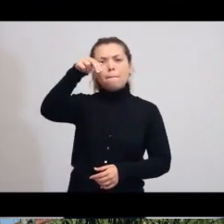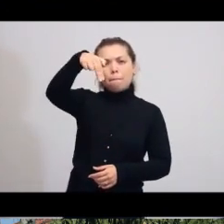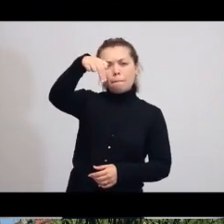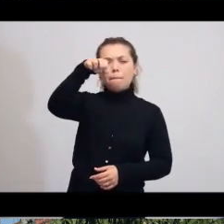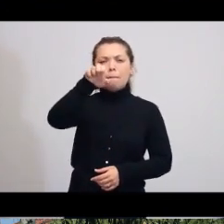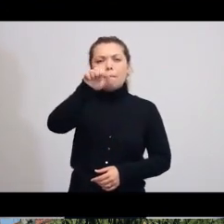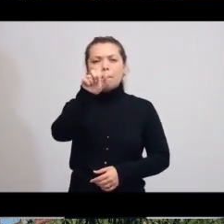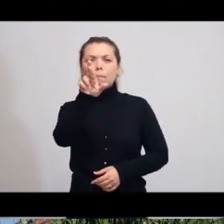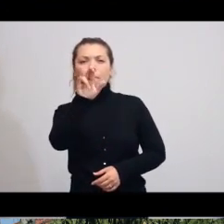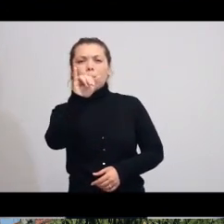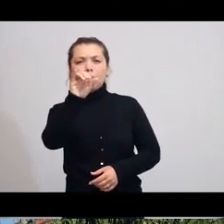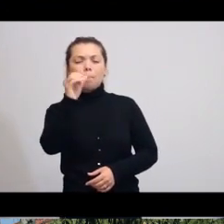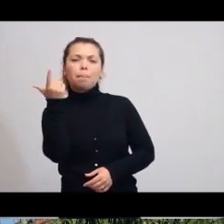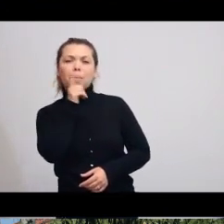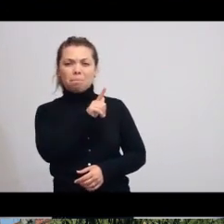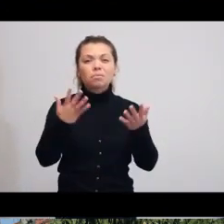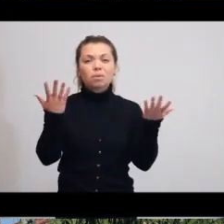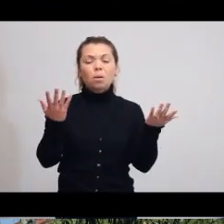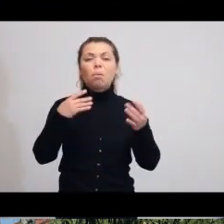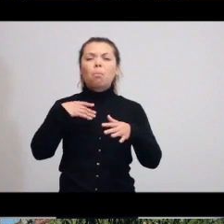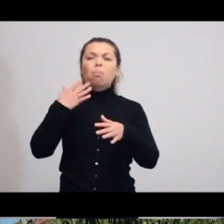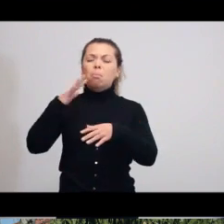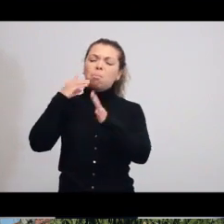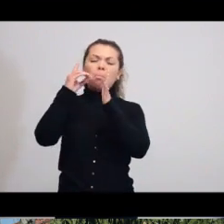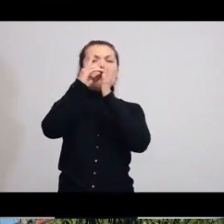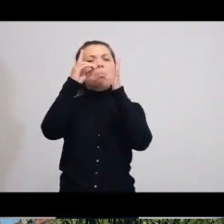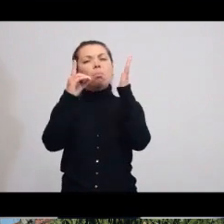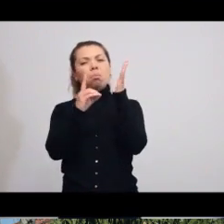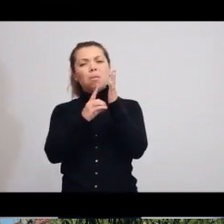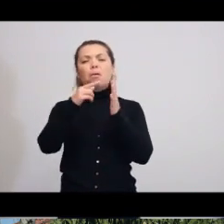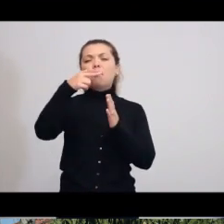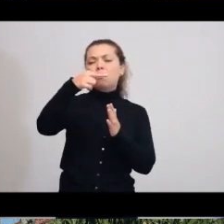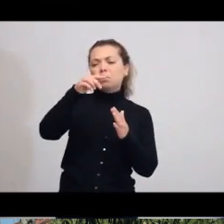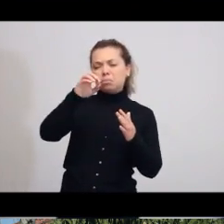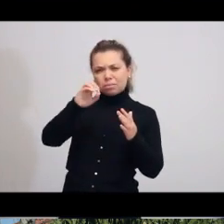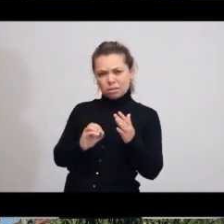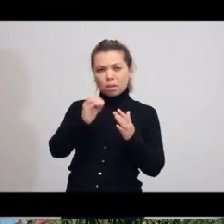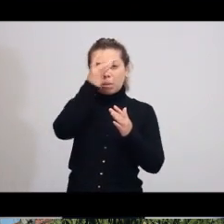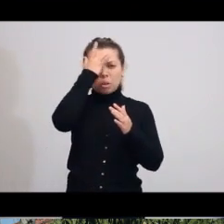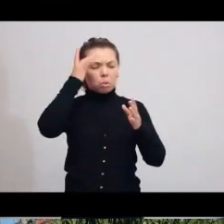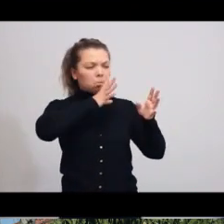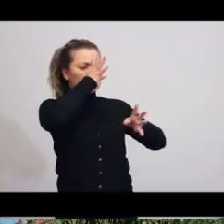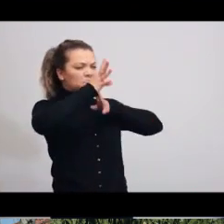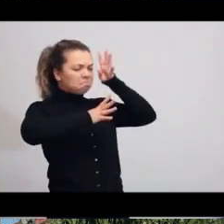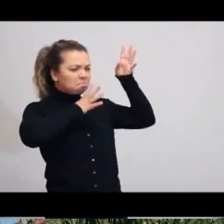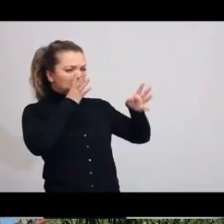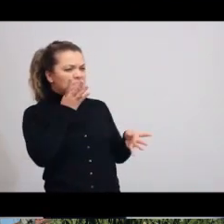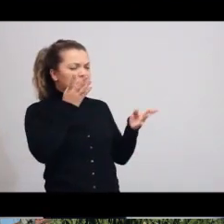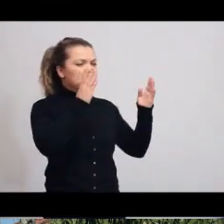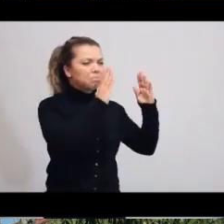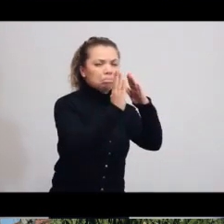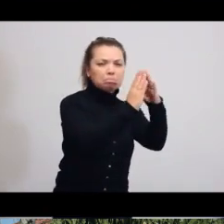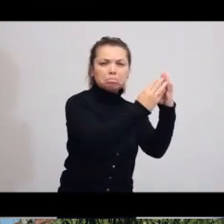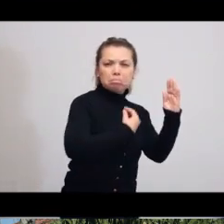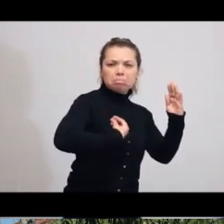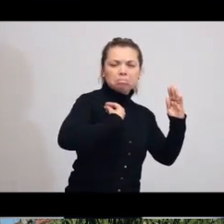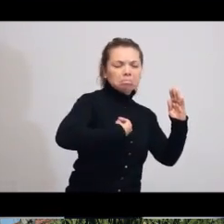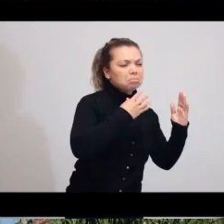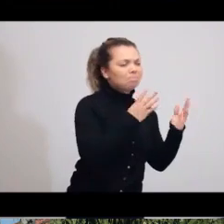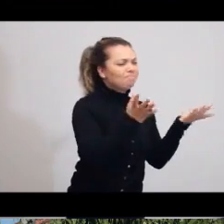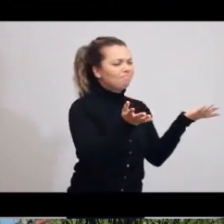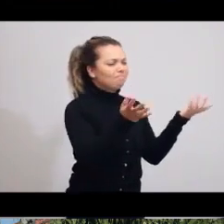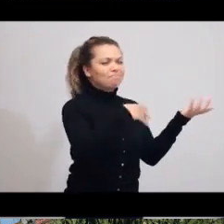de Cananéia e, pelo que consta, voltou-se contra a coroa portuguesa, aliando-se aos indígenas locais